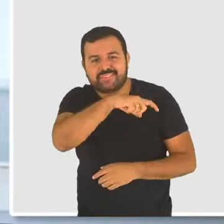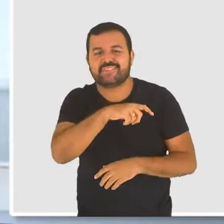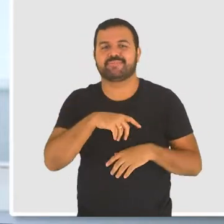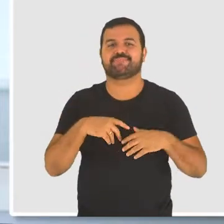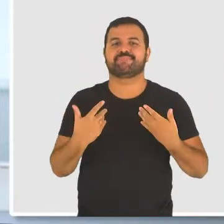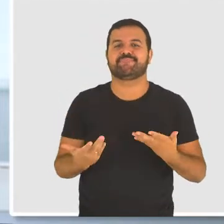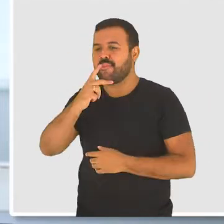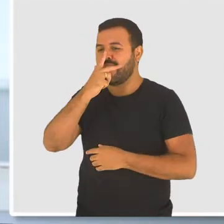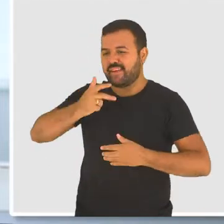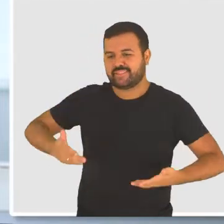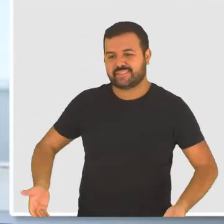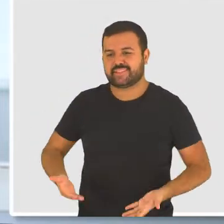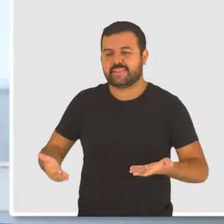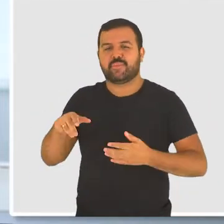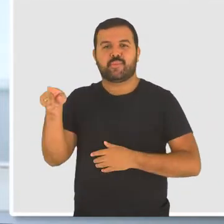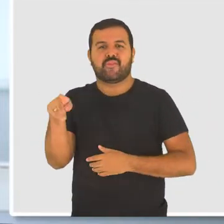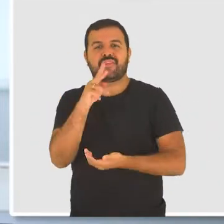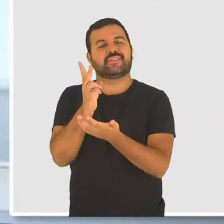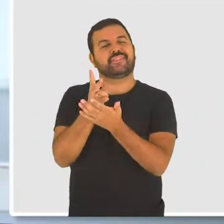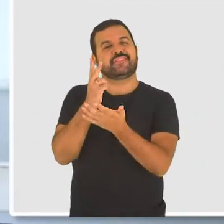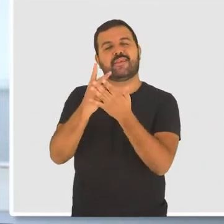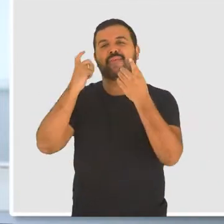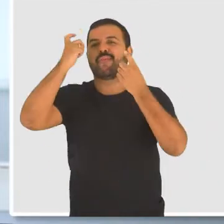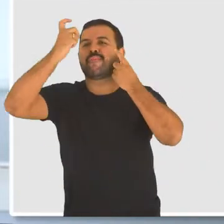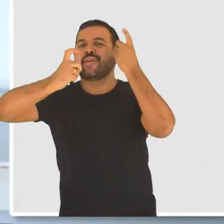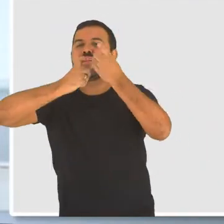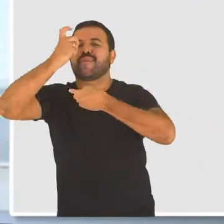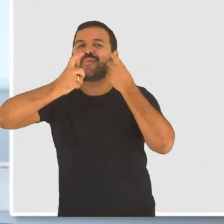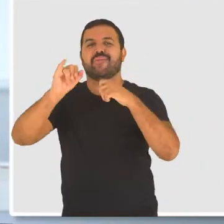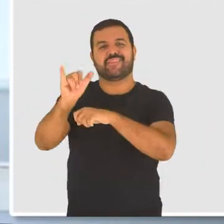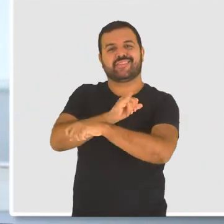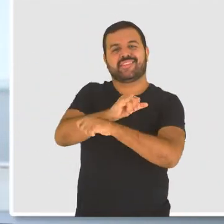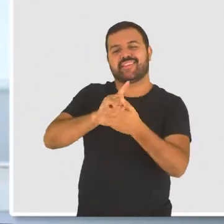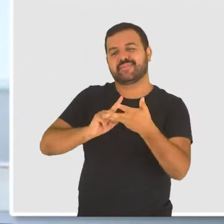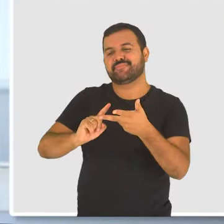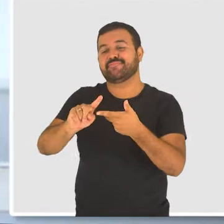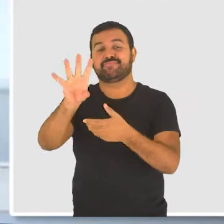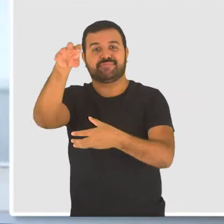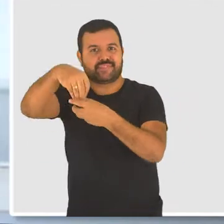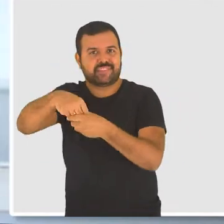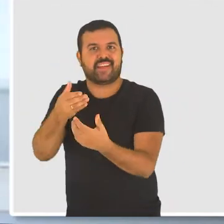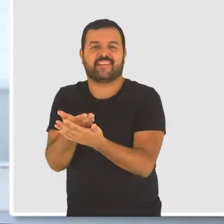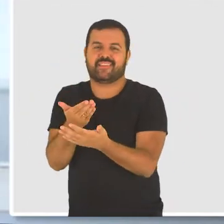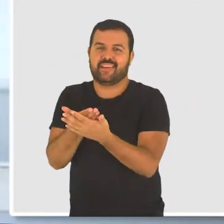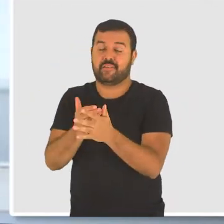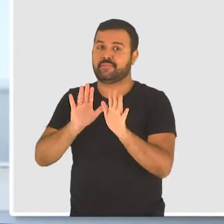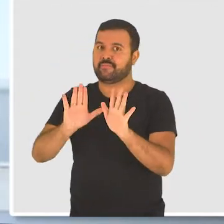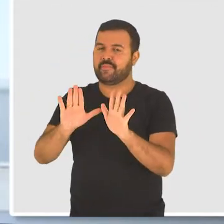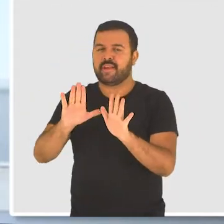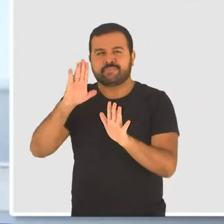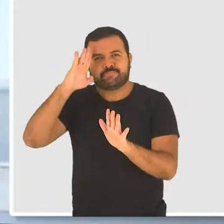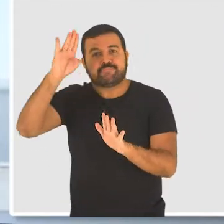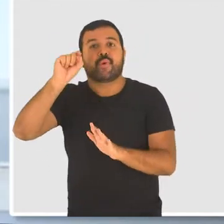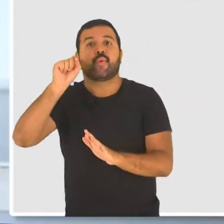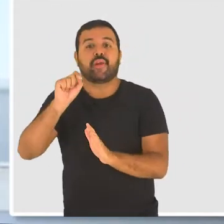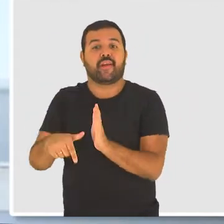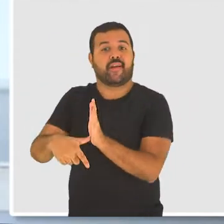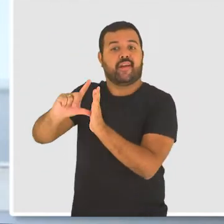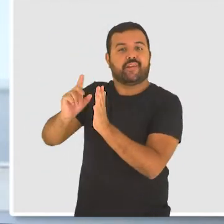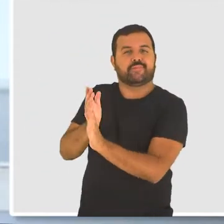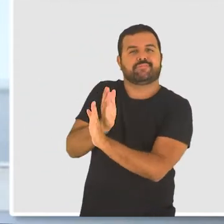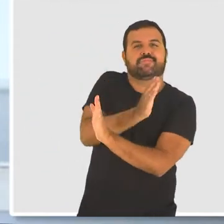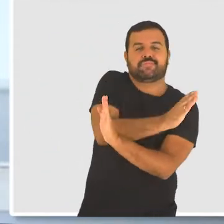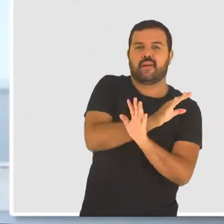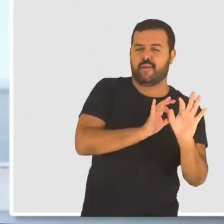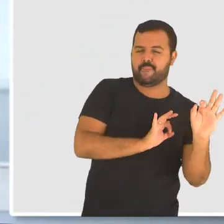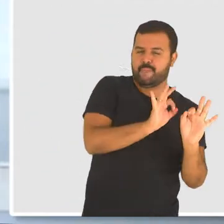preocupar com esse tipo de coisa nas suas aulas, mas para isso ele precisa se planejar. Ele precisa